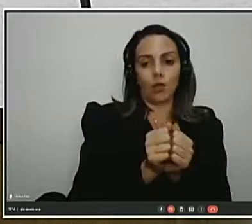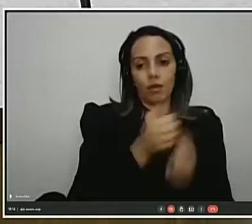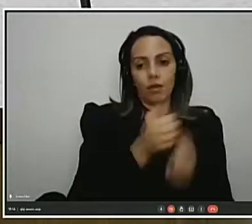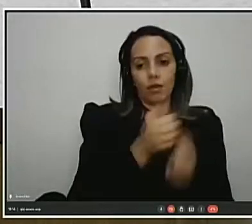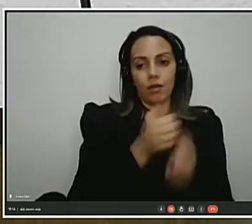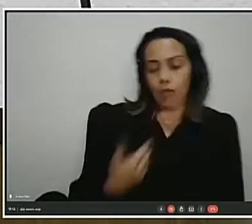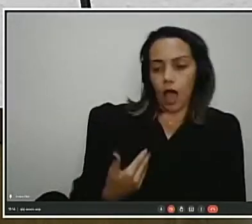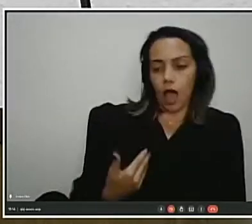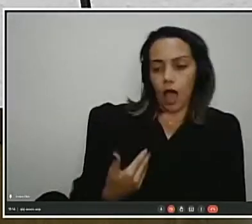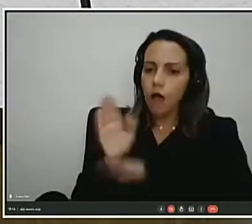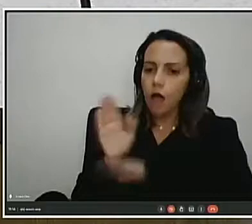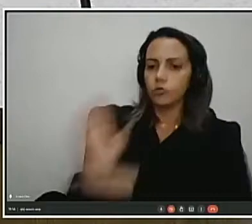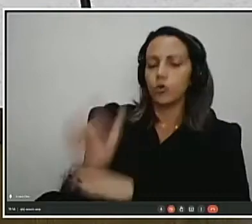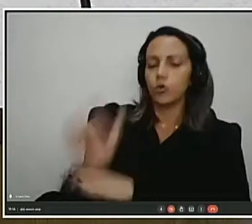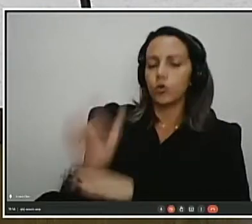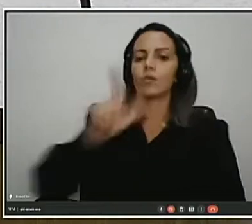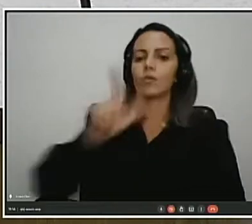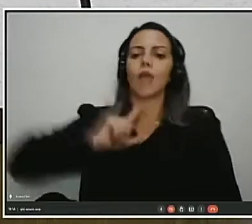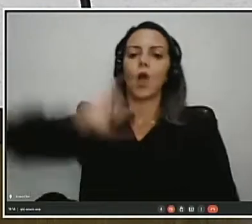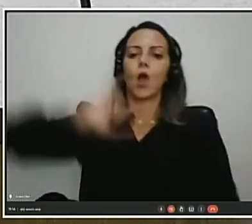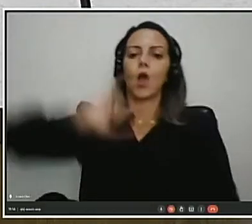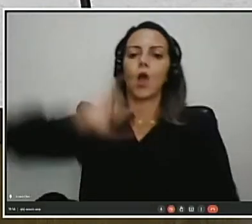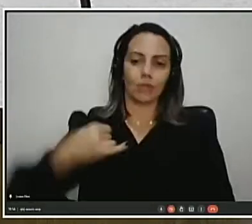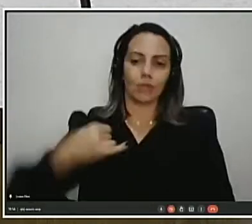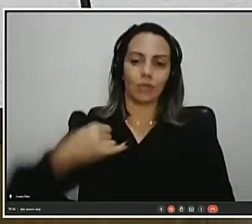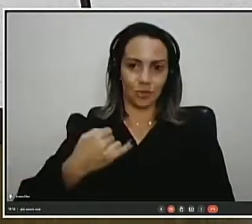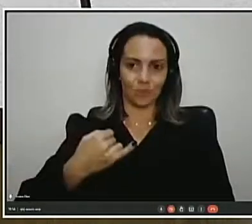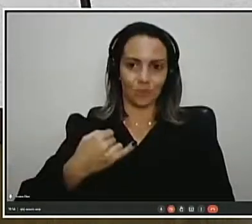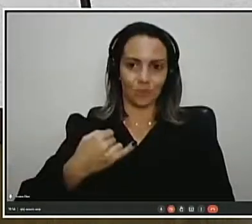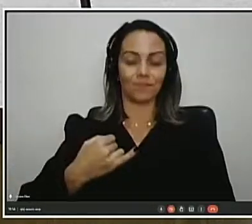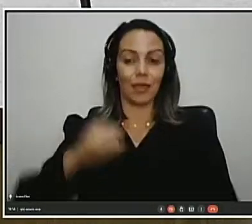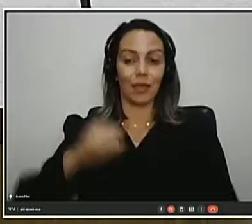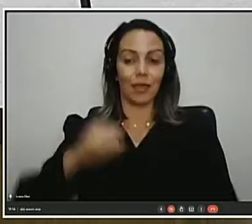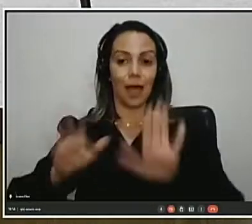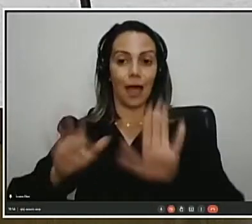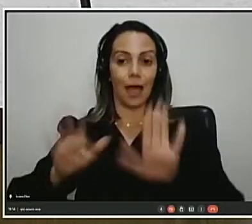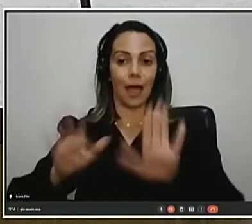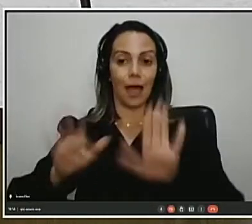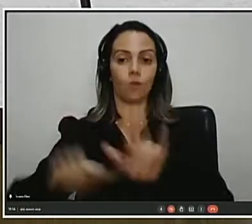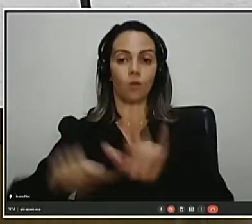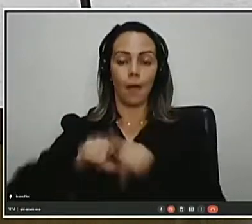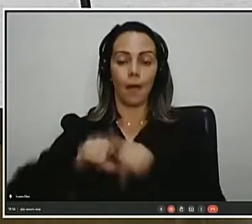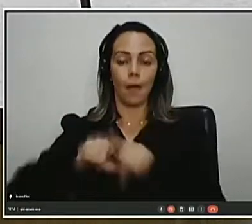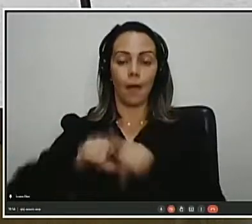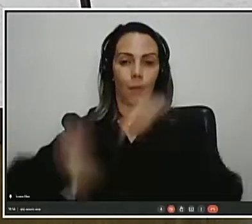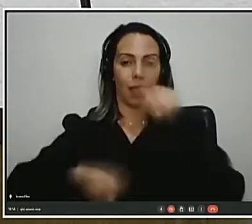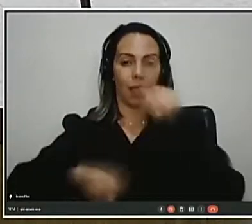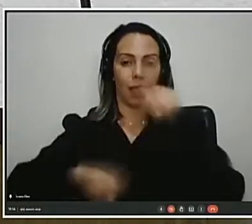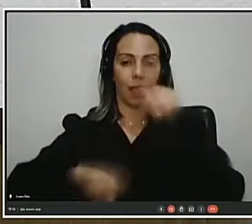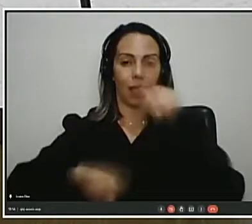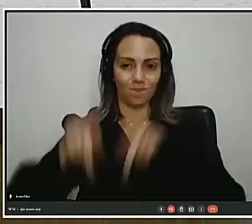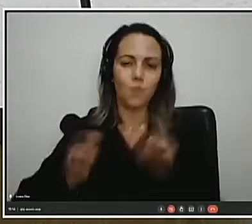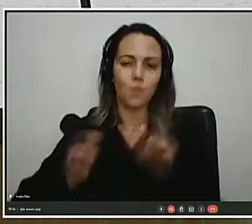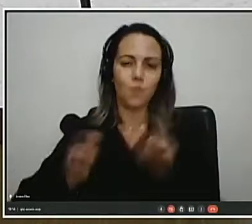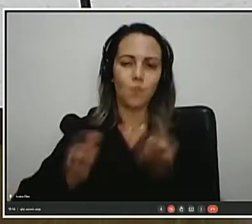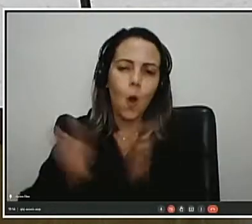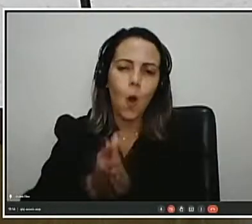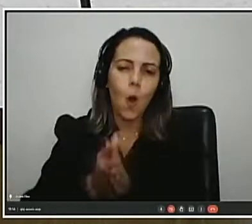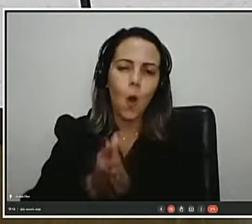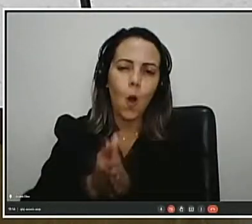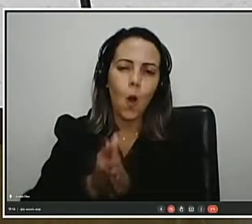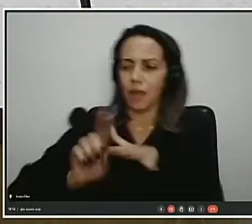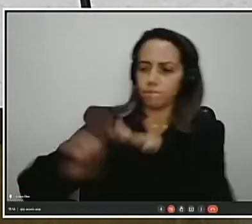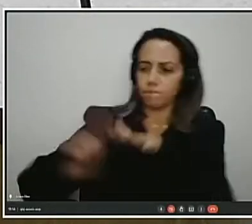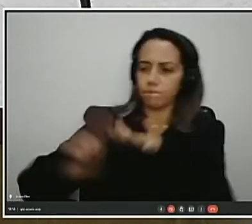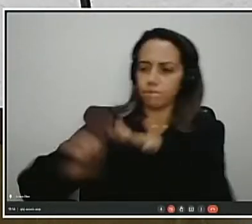recebem oportunidades, mas revelam também que a população vulnerabilizada tem sido duplamente excluída quando se